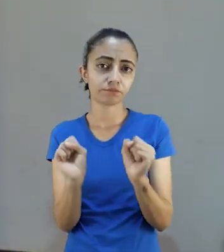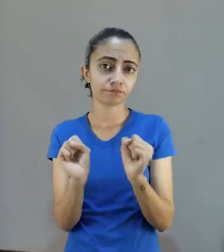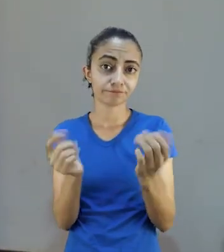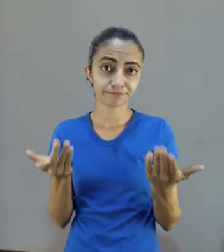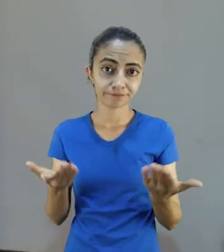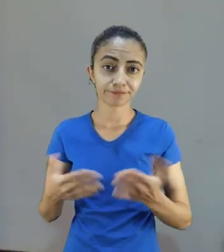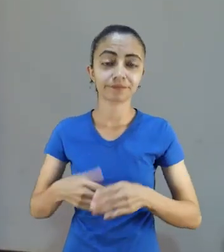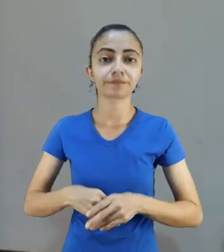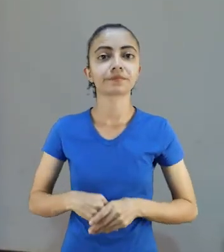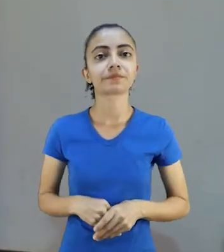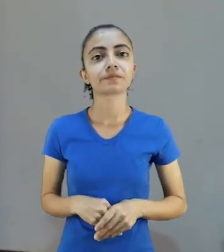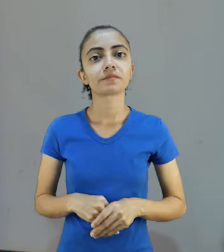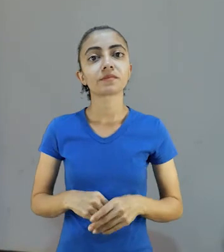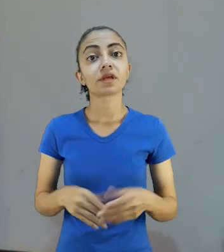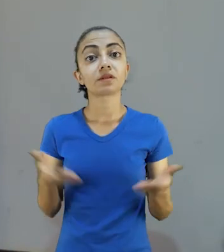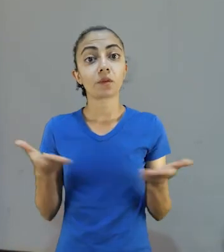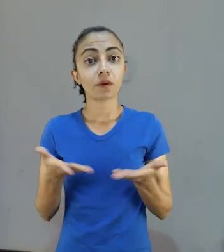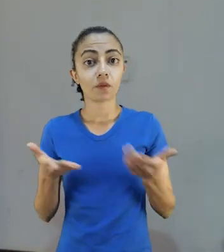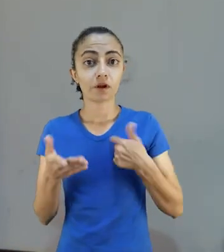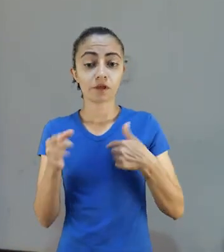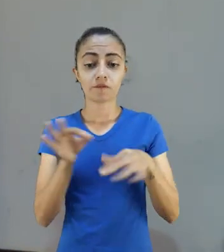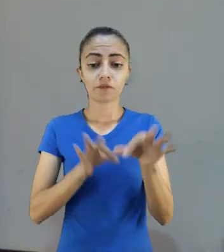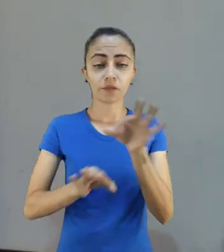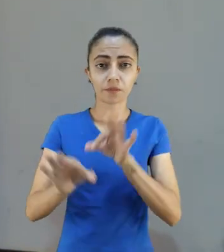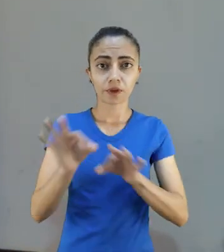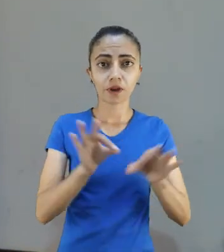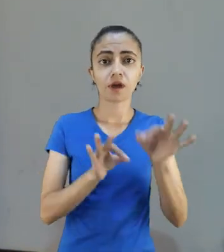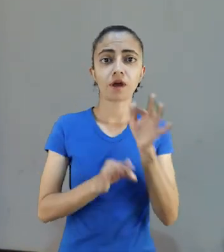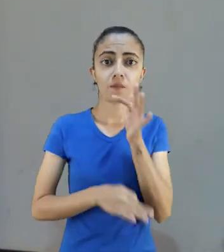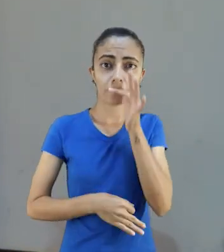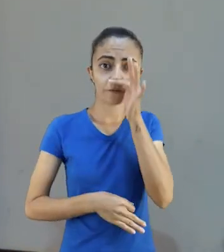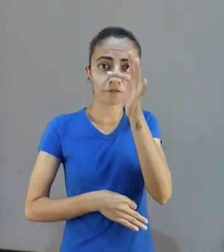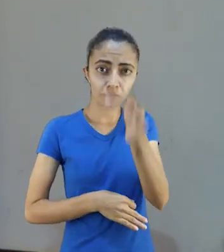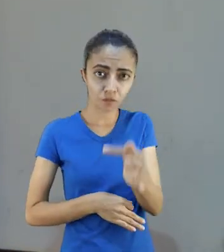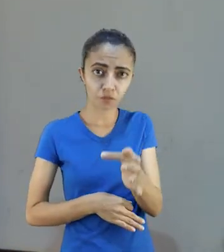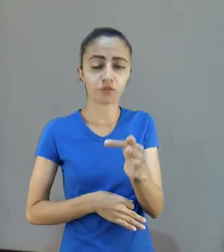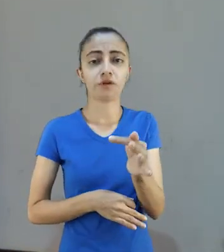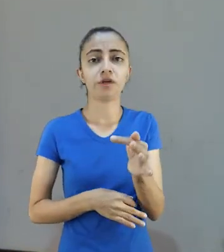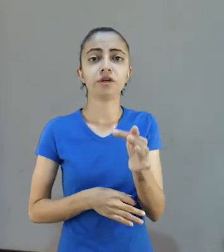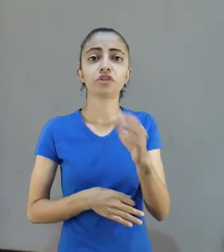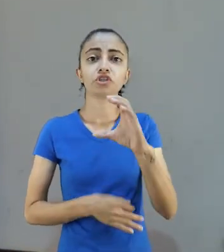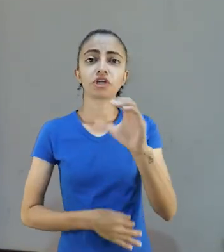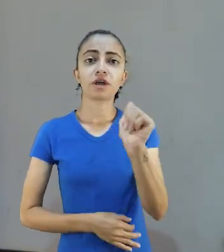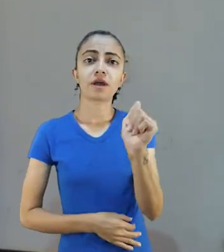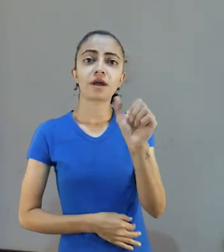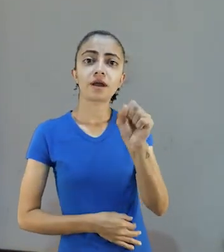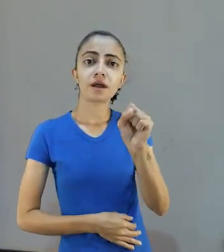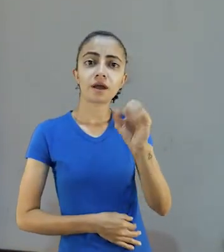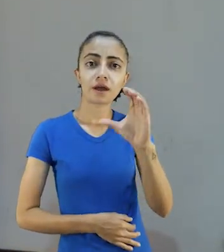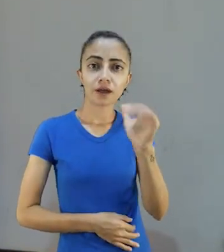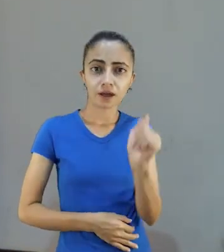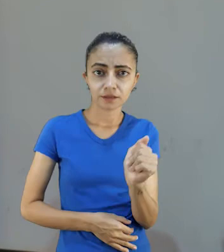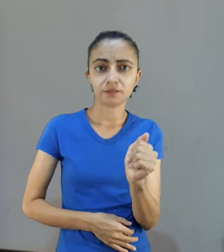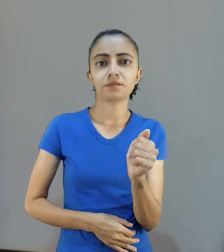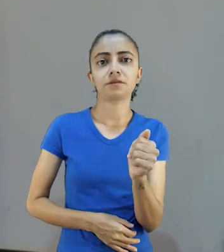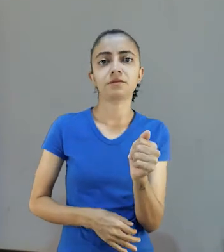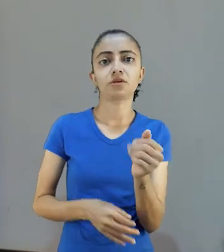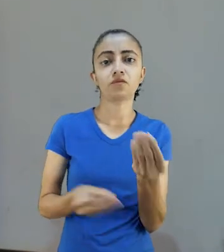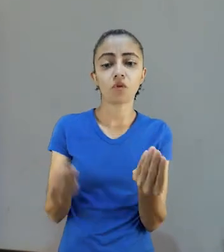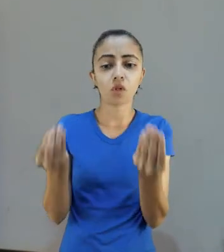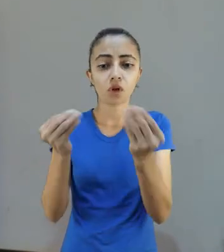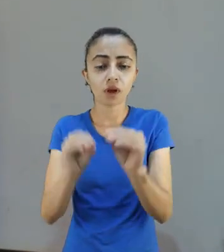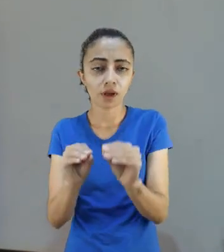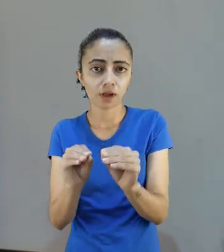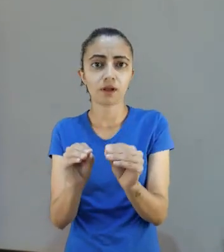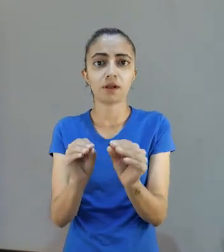Pessoal, agora eu vou fazer uma rosa de casquinha, que é onde eu vou colocar o laço e vou colocar ela em cima do laço. Aí eu vou